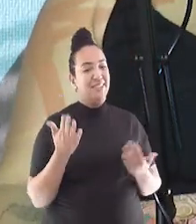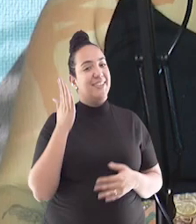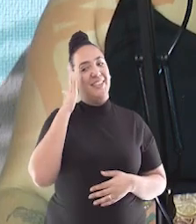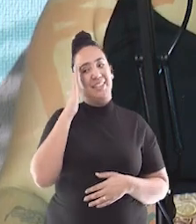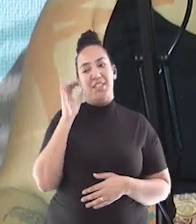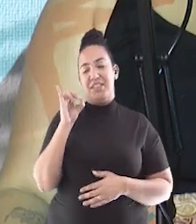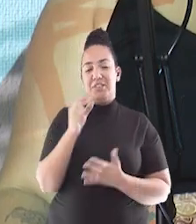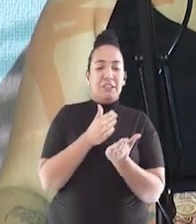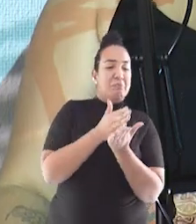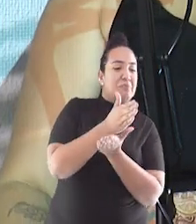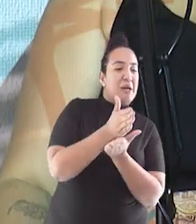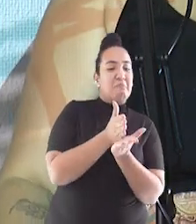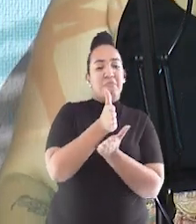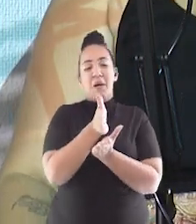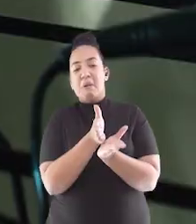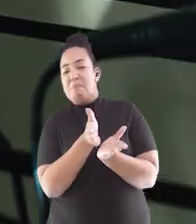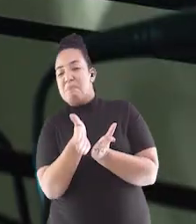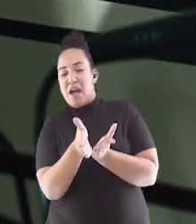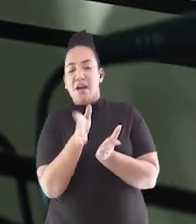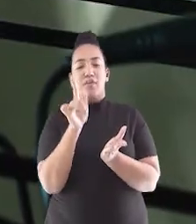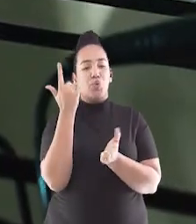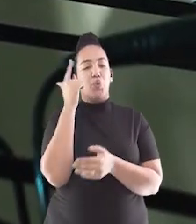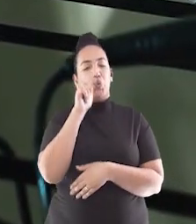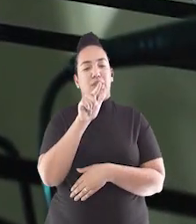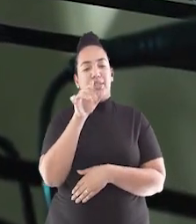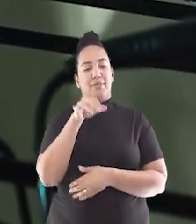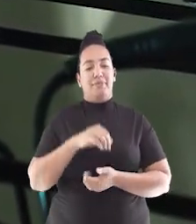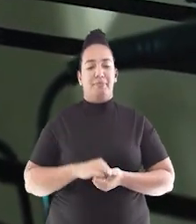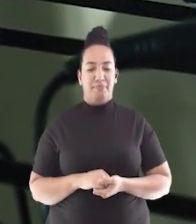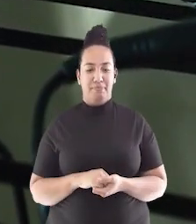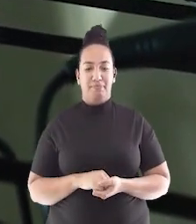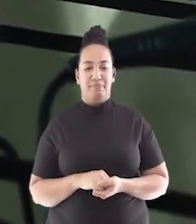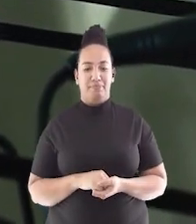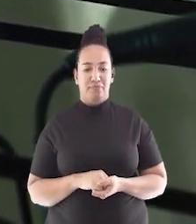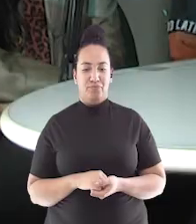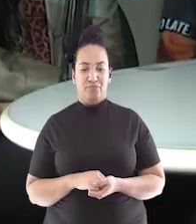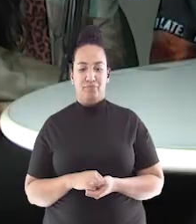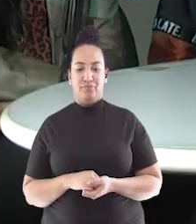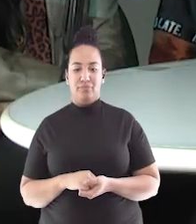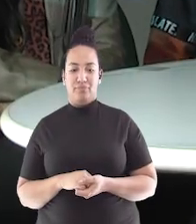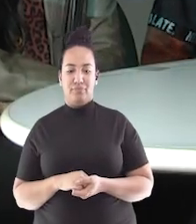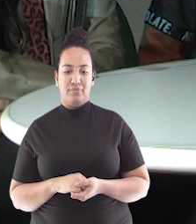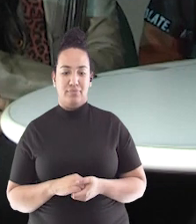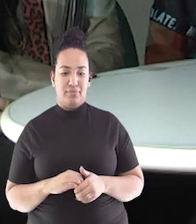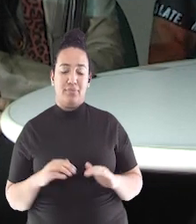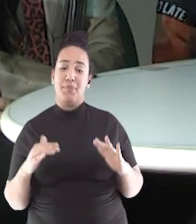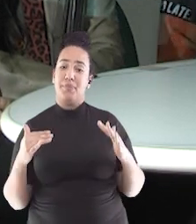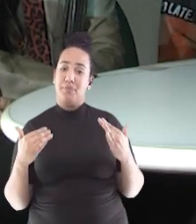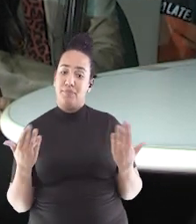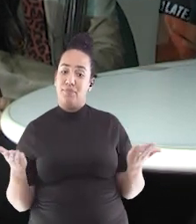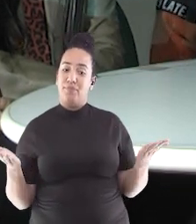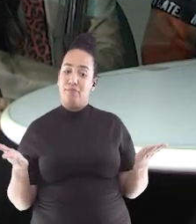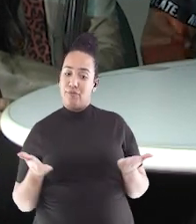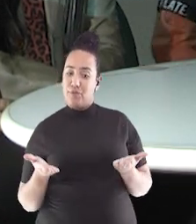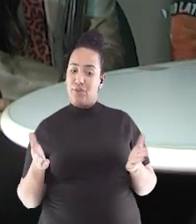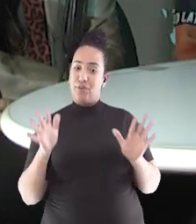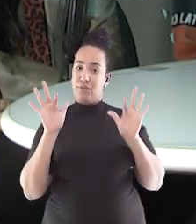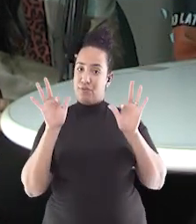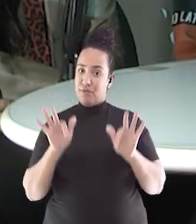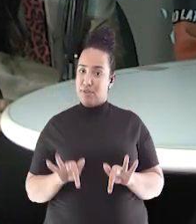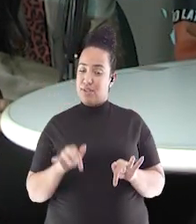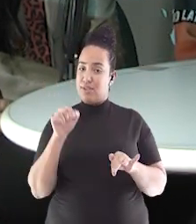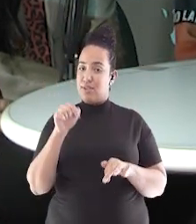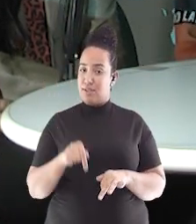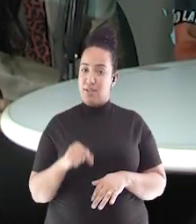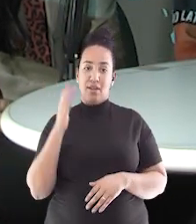sabe que onde você quiser seguir, você vai dar certo seguindo, né? Vai. Então, gente, a gente encerra aqui